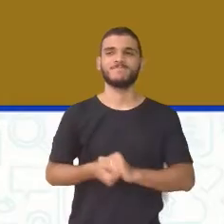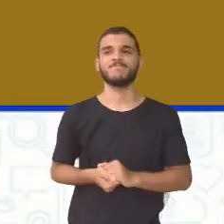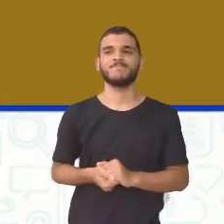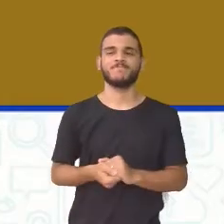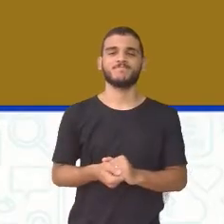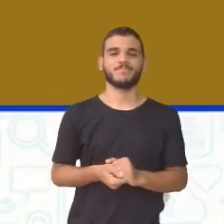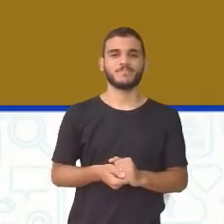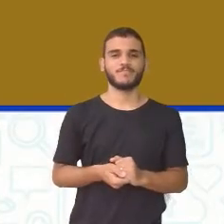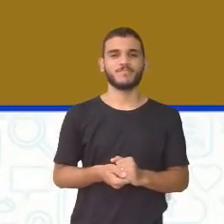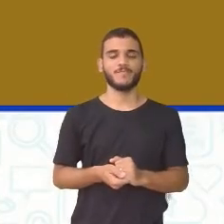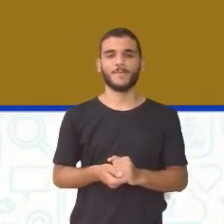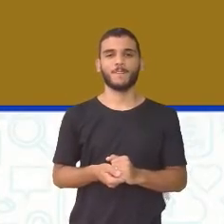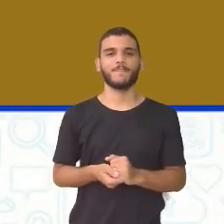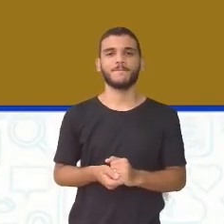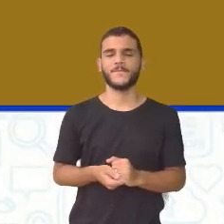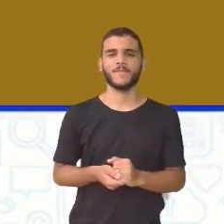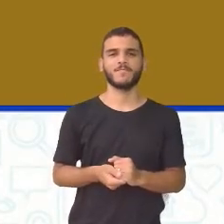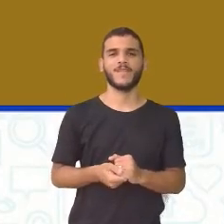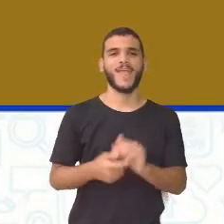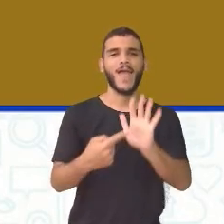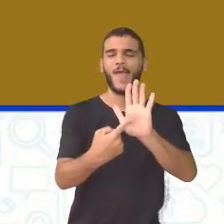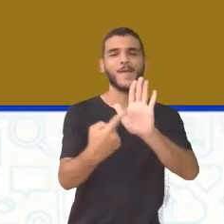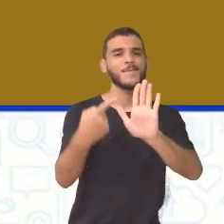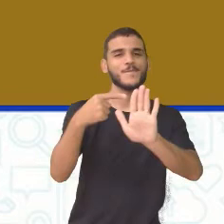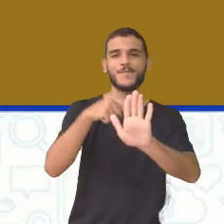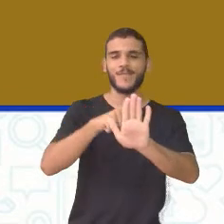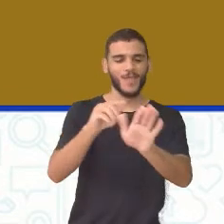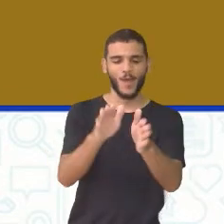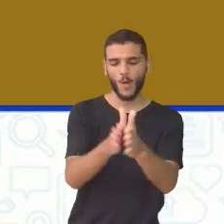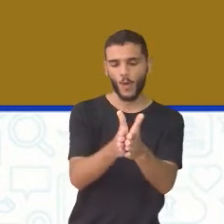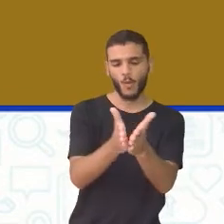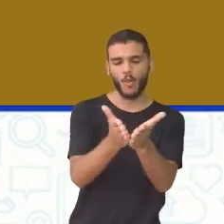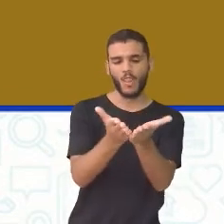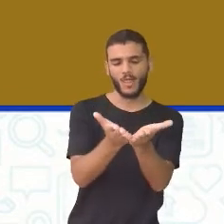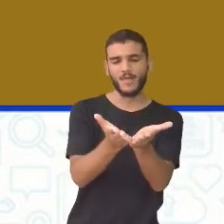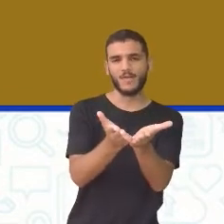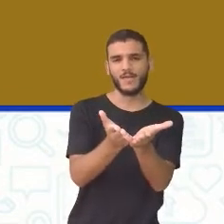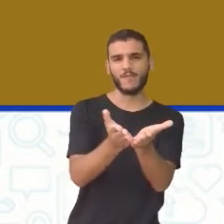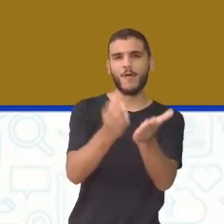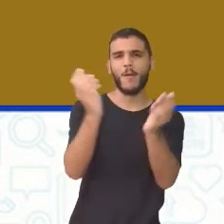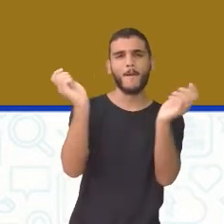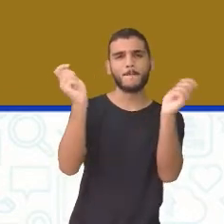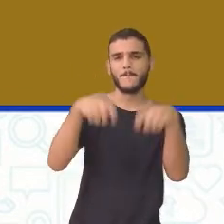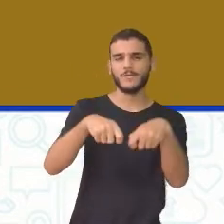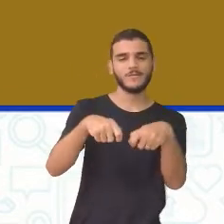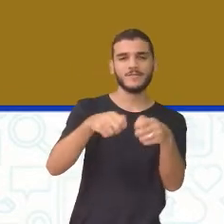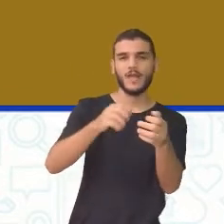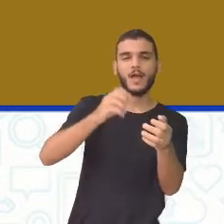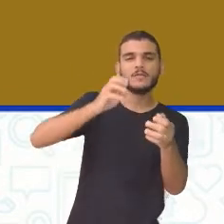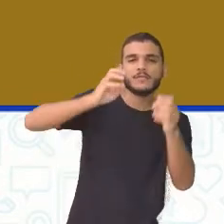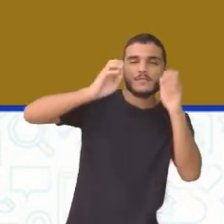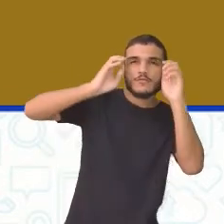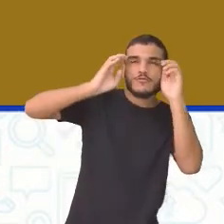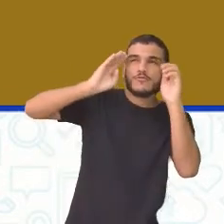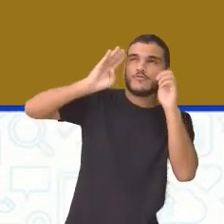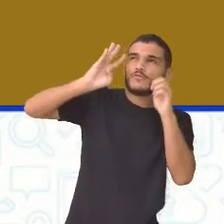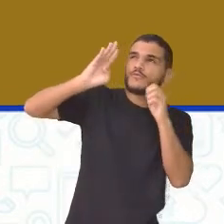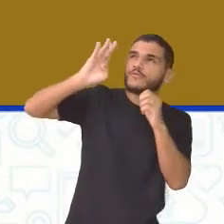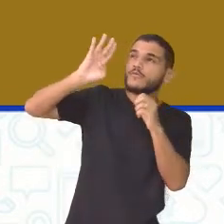tem asas longas e leves. Quem aqui, ao ler o livro,